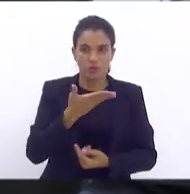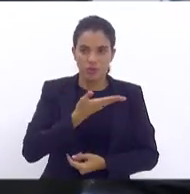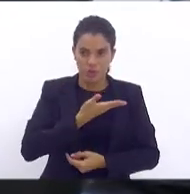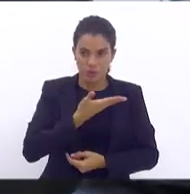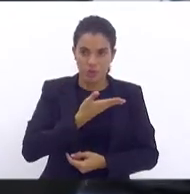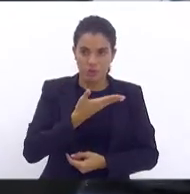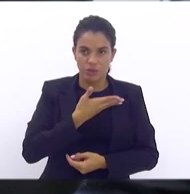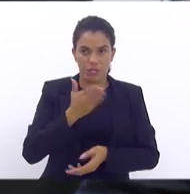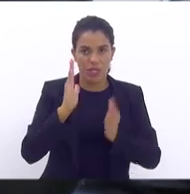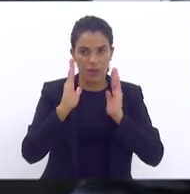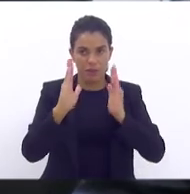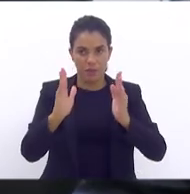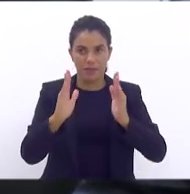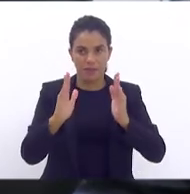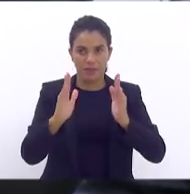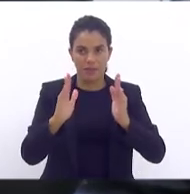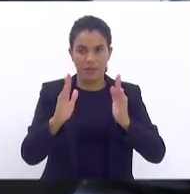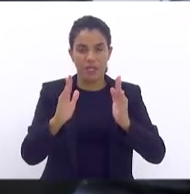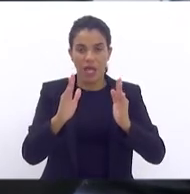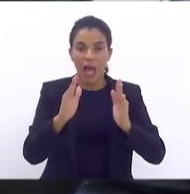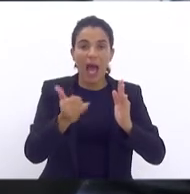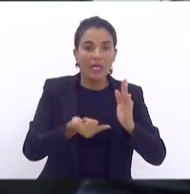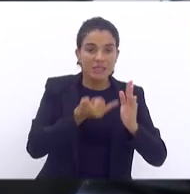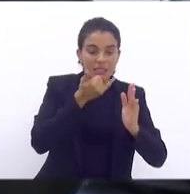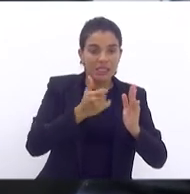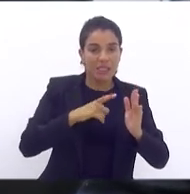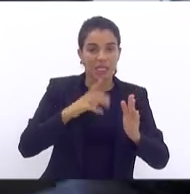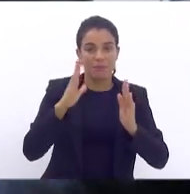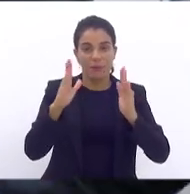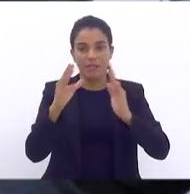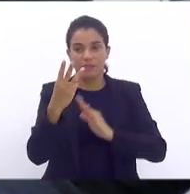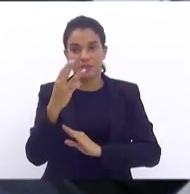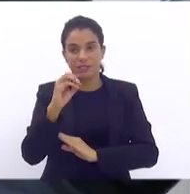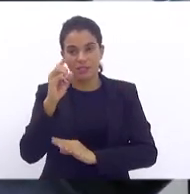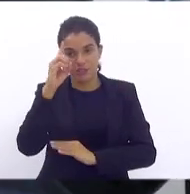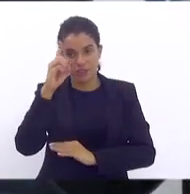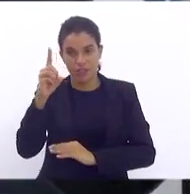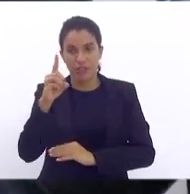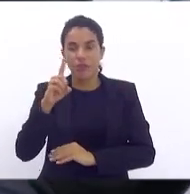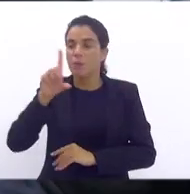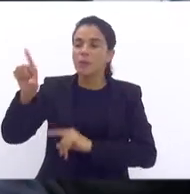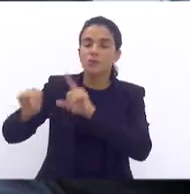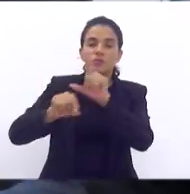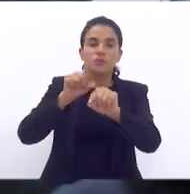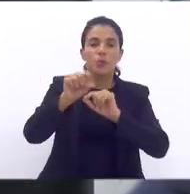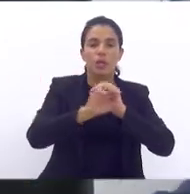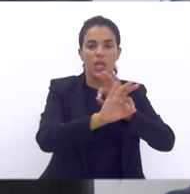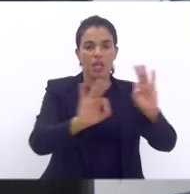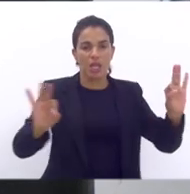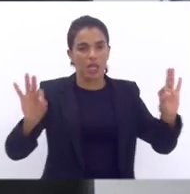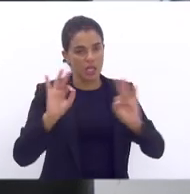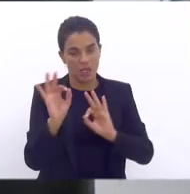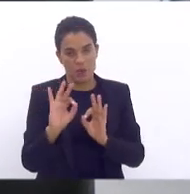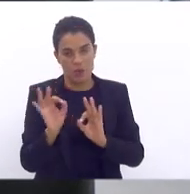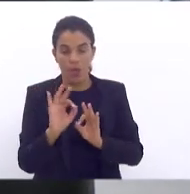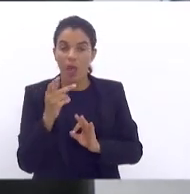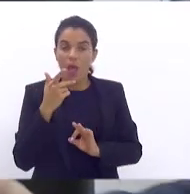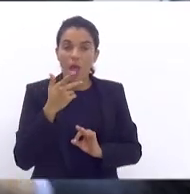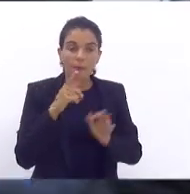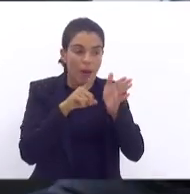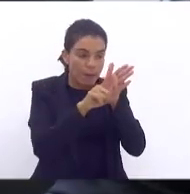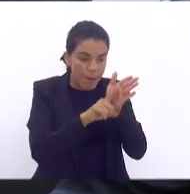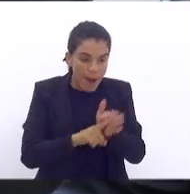aí que tem um prazo. Depois do acidente, tem 30 dias. Não é para nomear ninguém, não. Para levantar as causas que aconteceu, vamos dizer